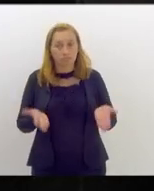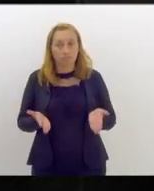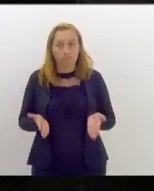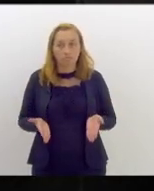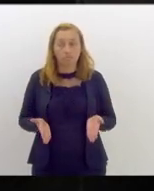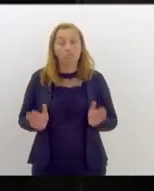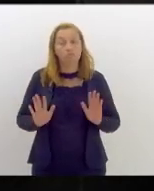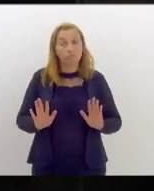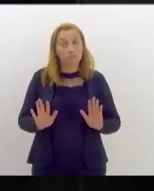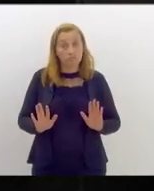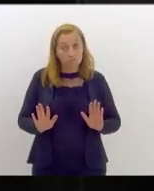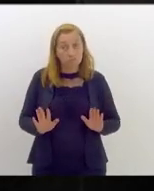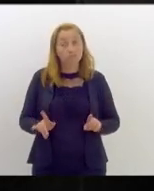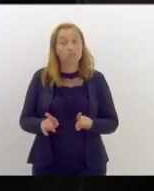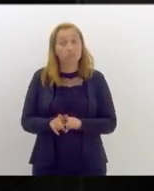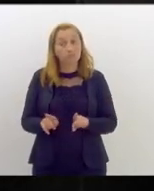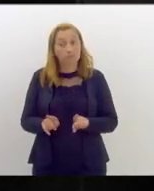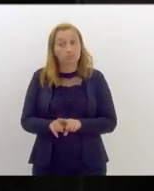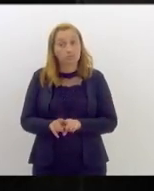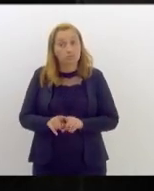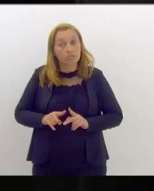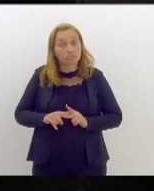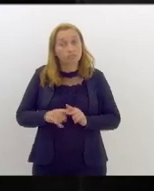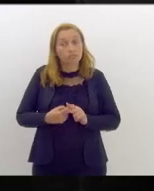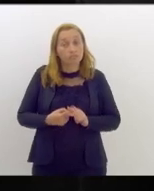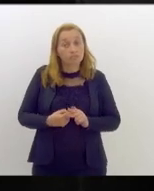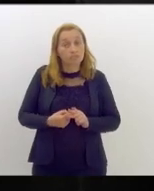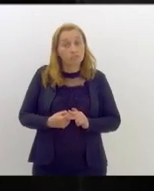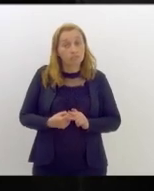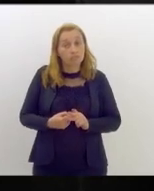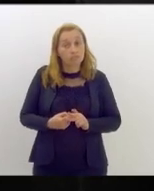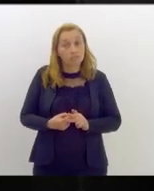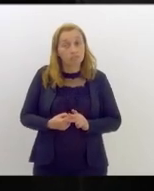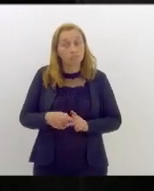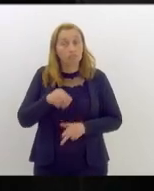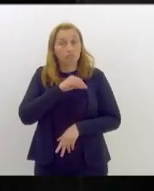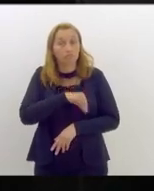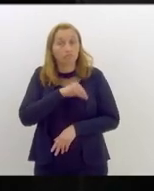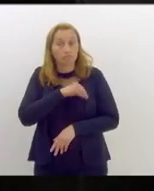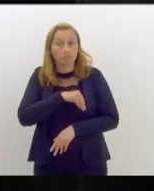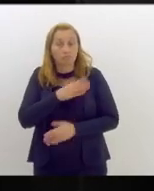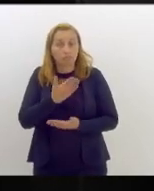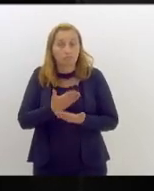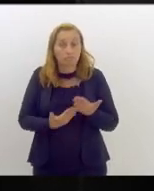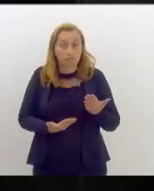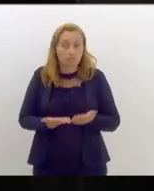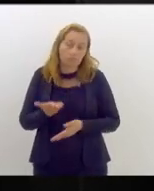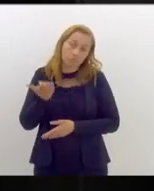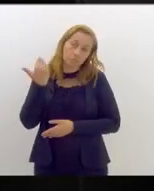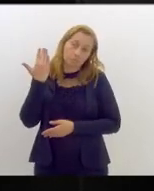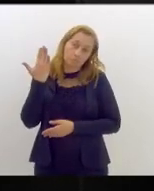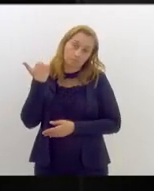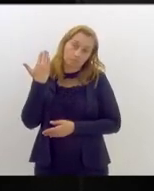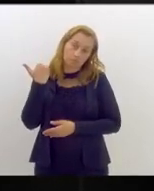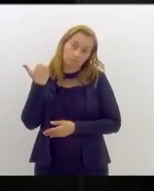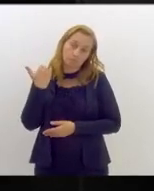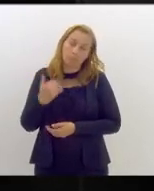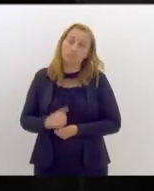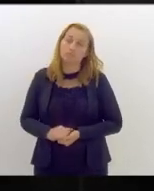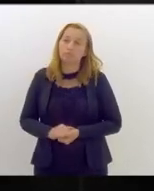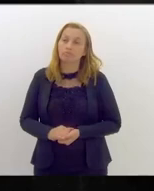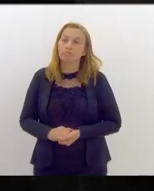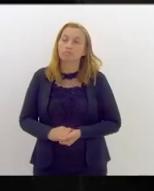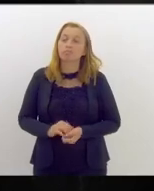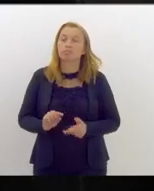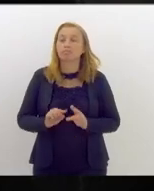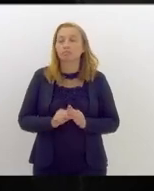caso se faça também uma recomposição desses salários que tem perdas para trás a recomposição tem